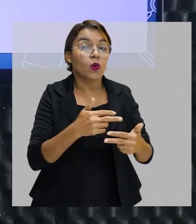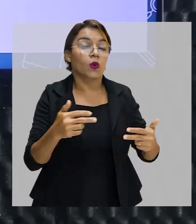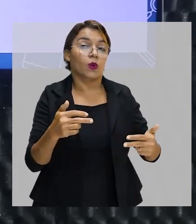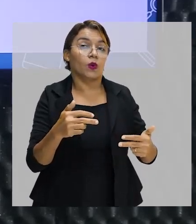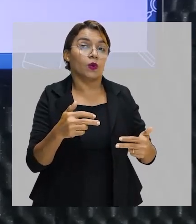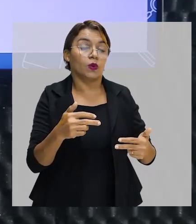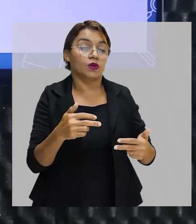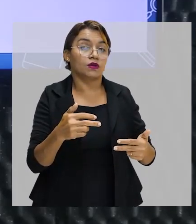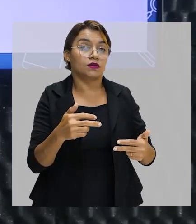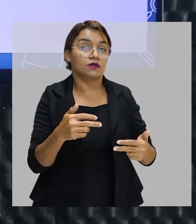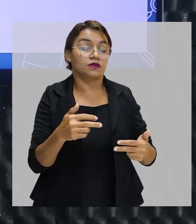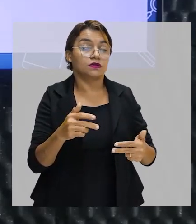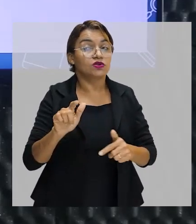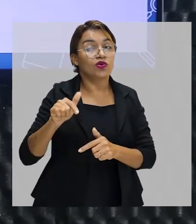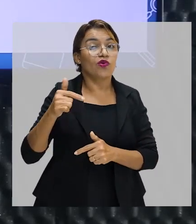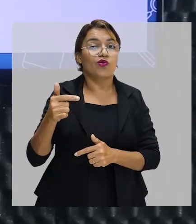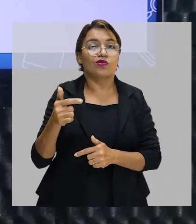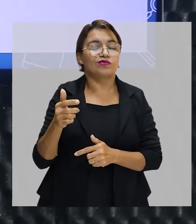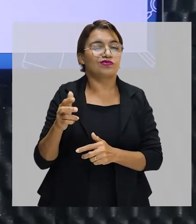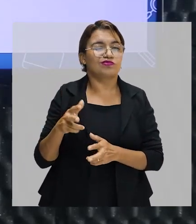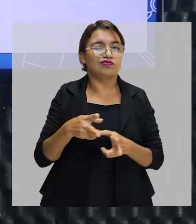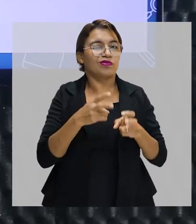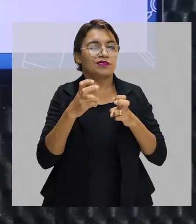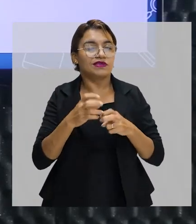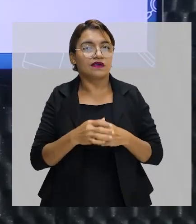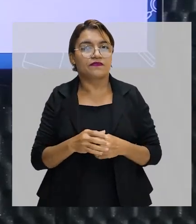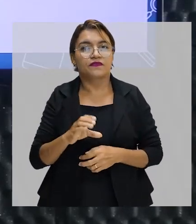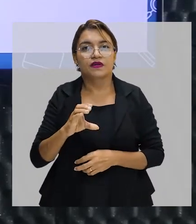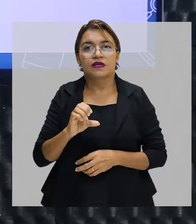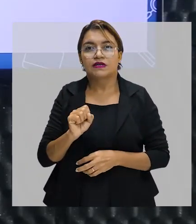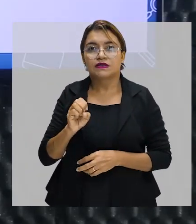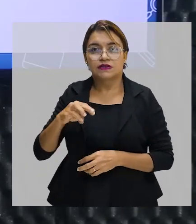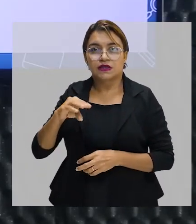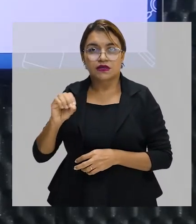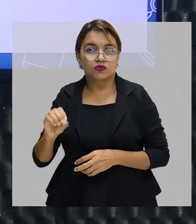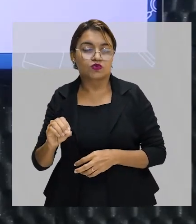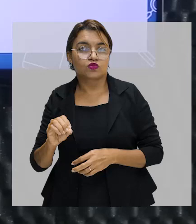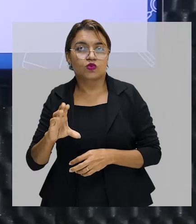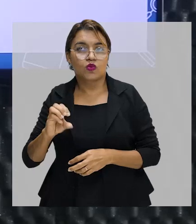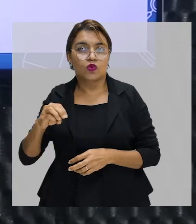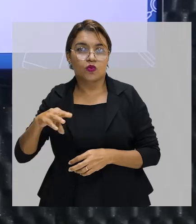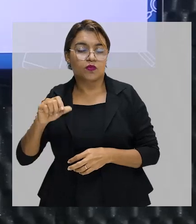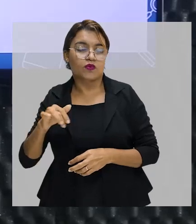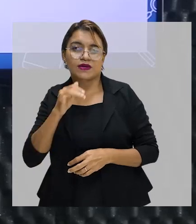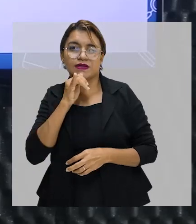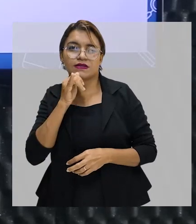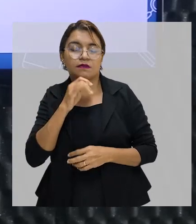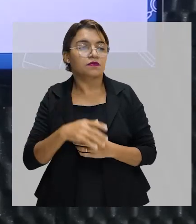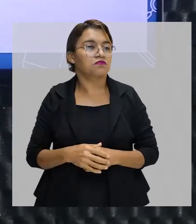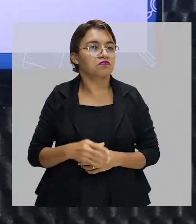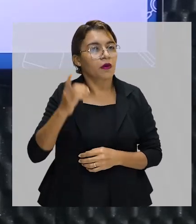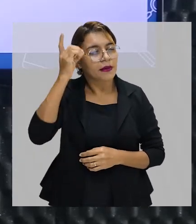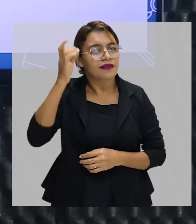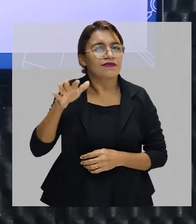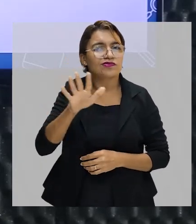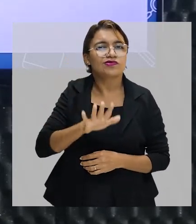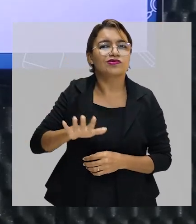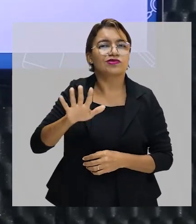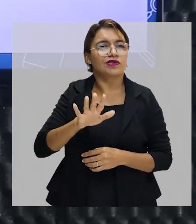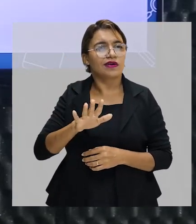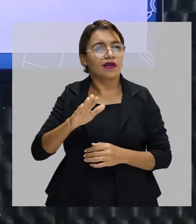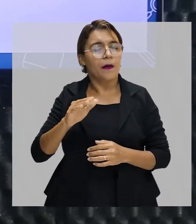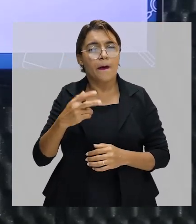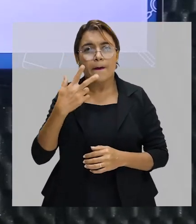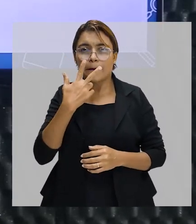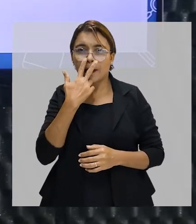que o senso comum não observa. O que é o senso comum? É aquela ideia geral que todo mundo tem sobre aquele assunto. Todo mundo vai pensar desse